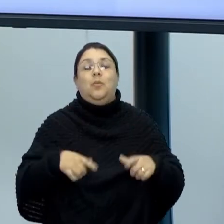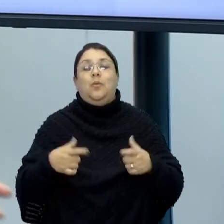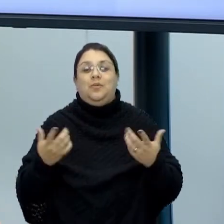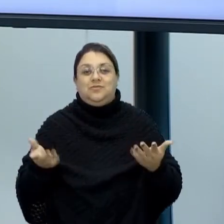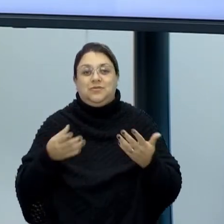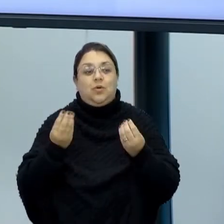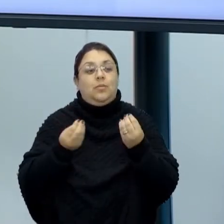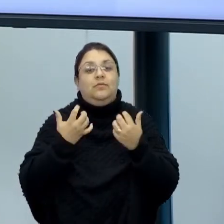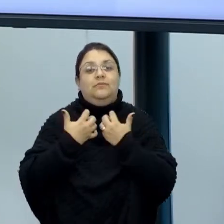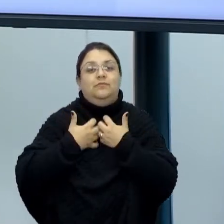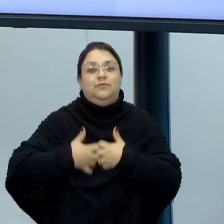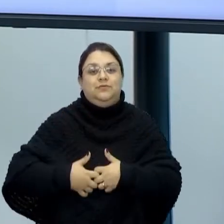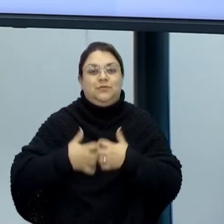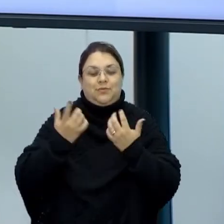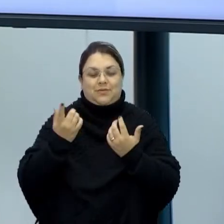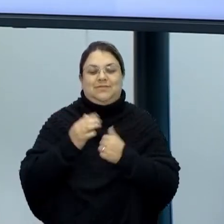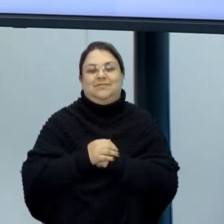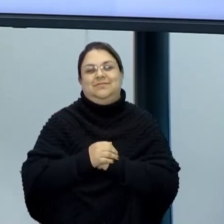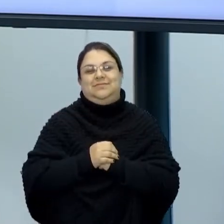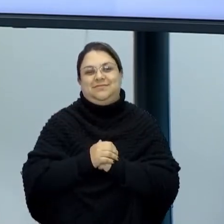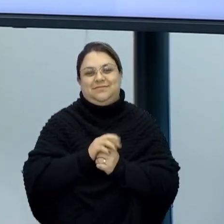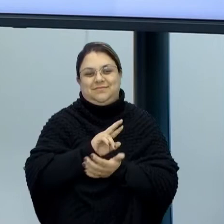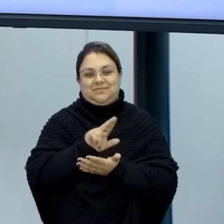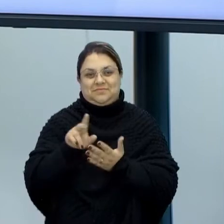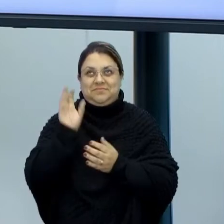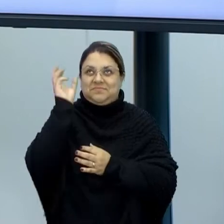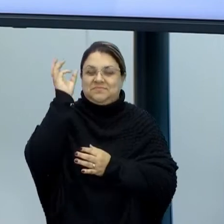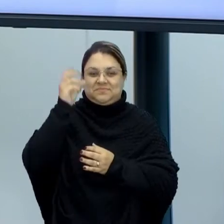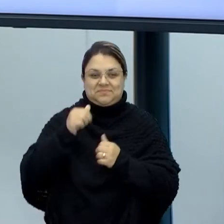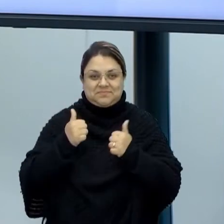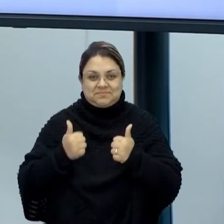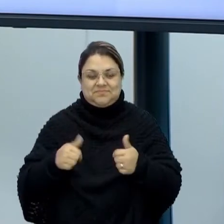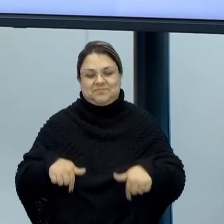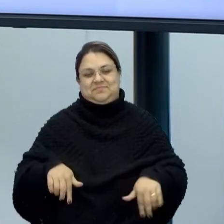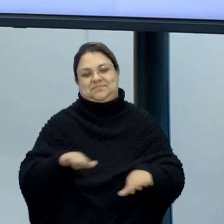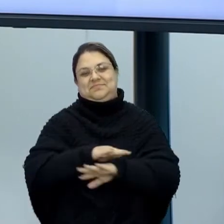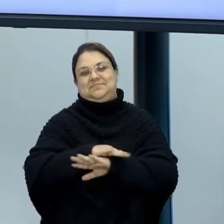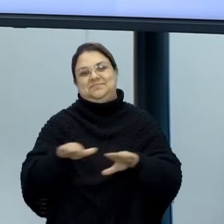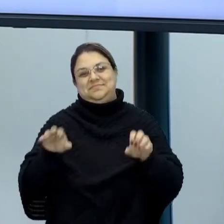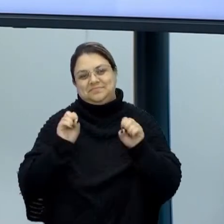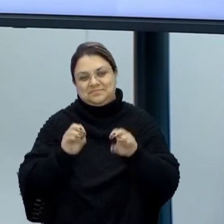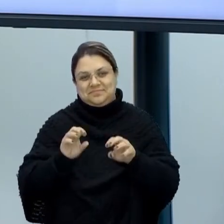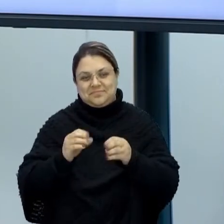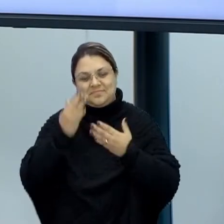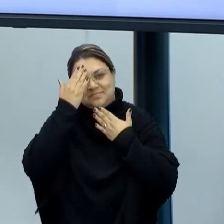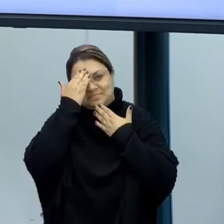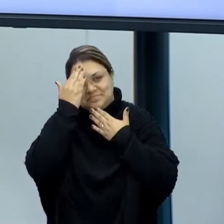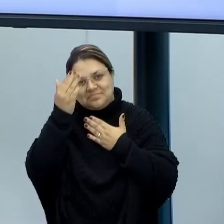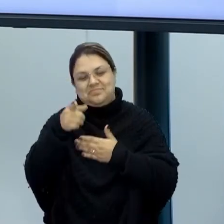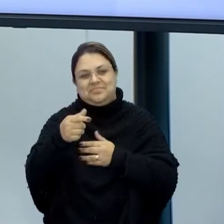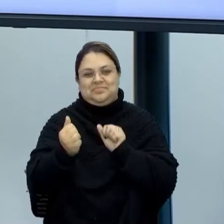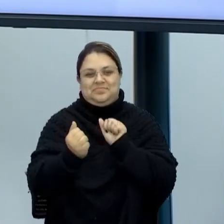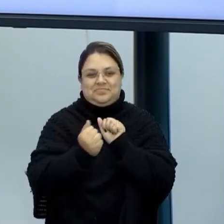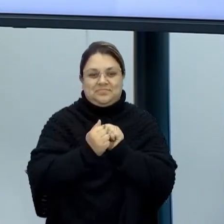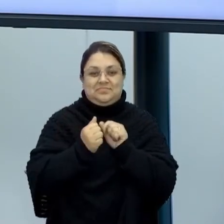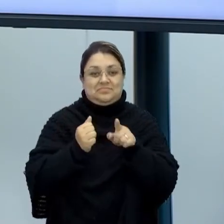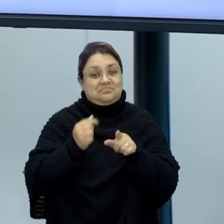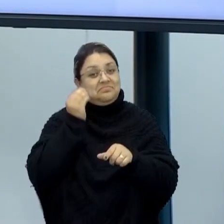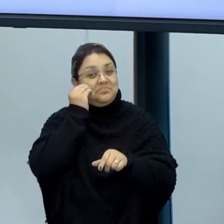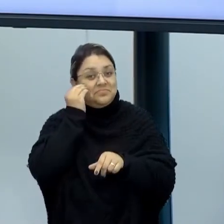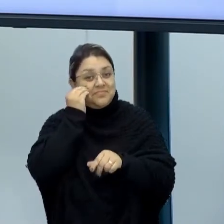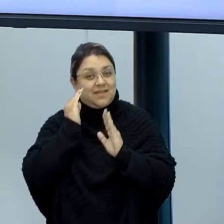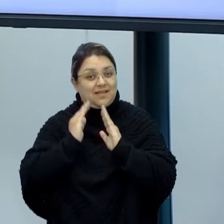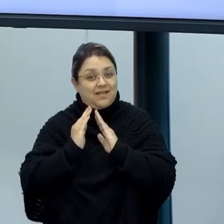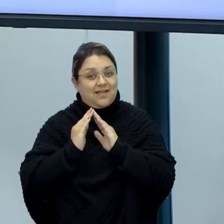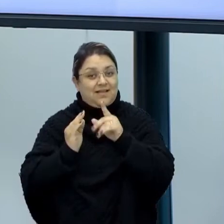as lâmpadas fluorescentes, por exemplo, e a lâmpada de LED. Nós vamos ficando por aqui. Eu quero agradecer e espero que vocês consigam reproduzir esse